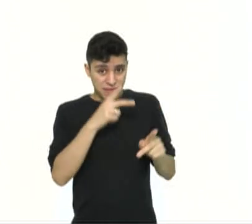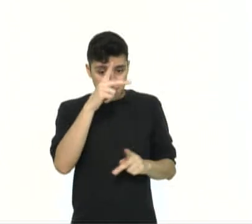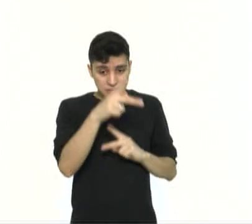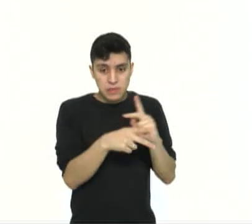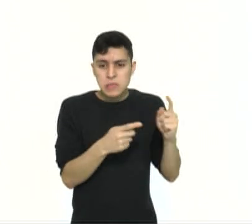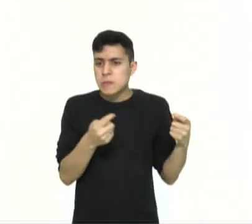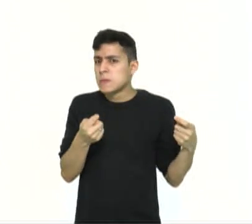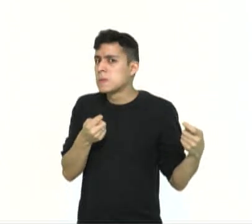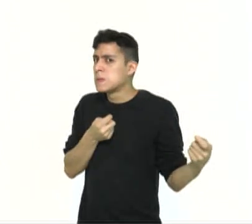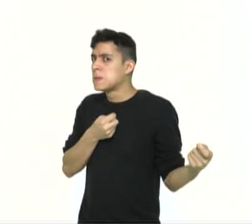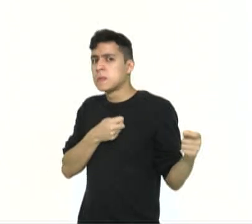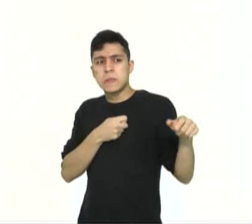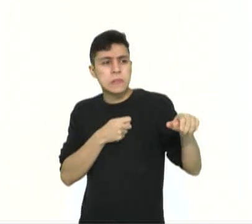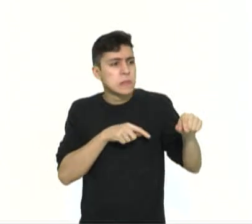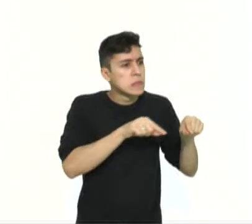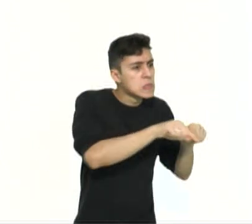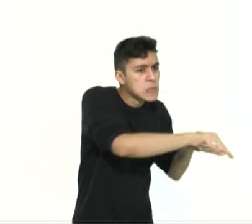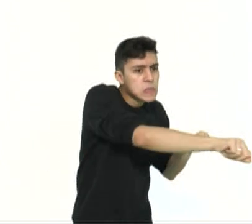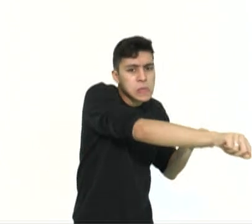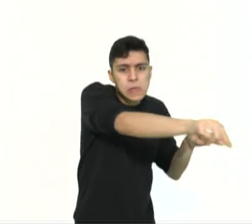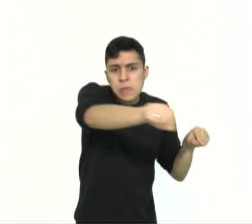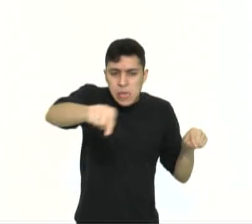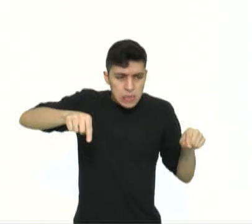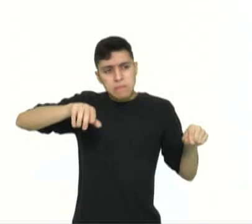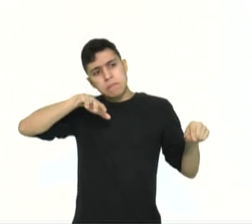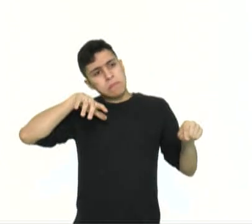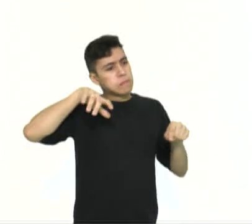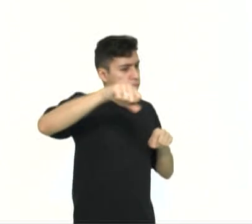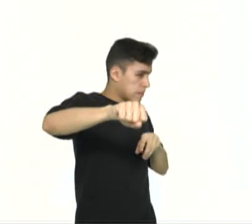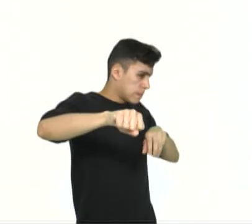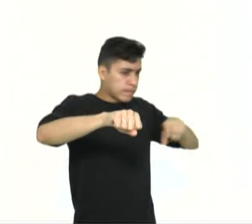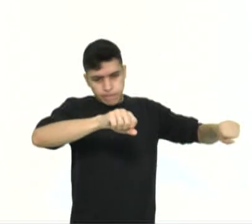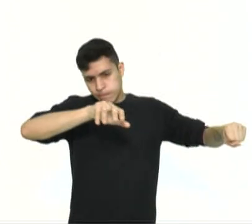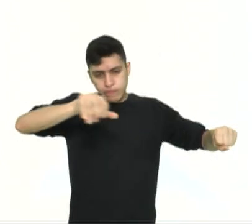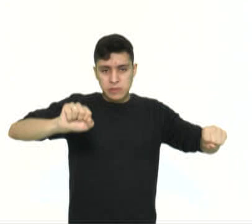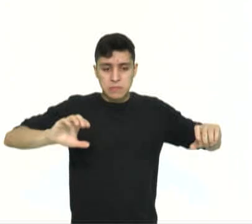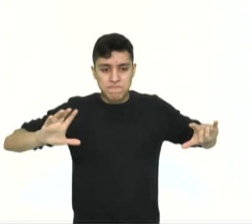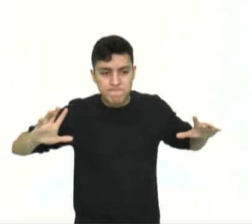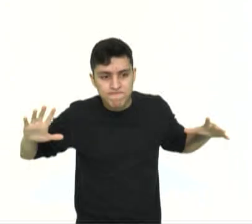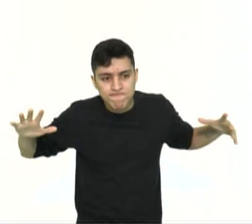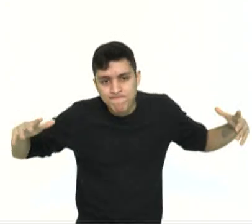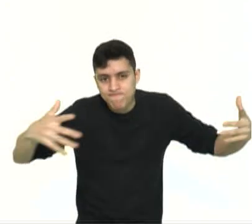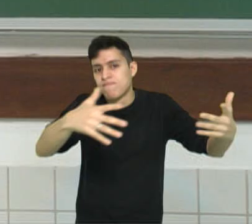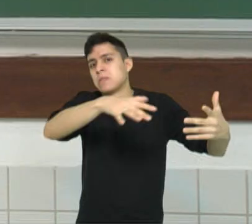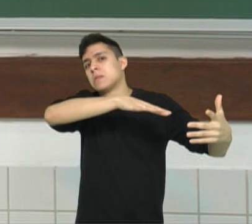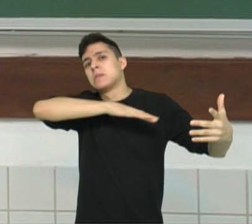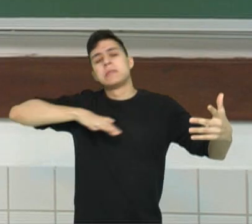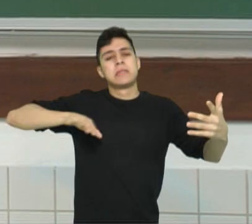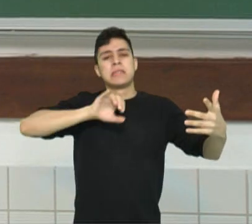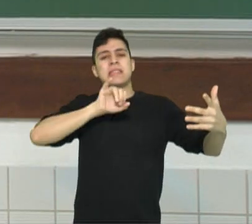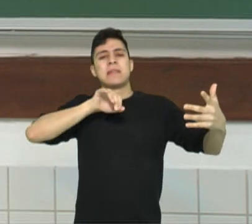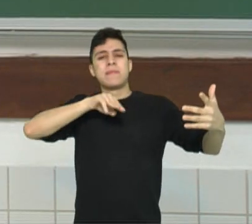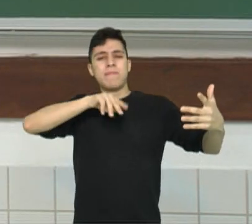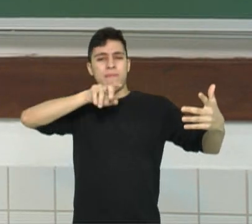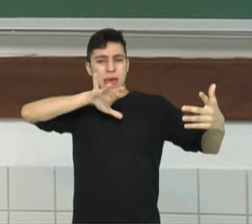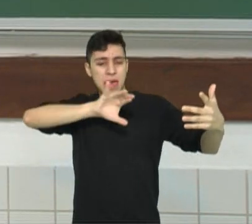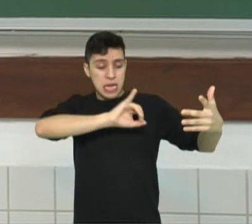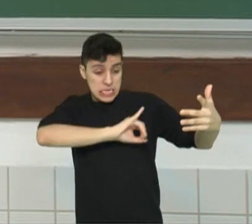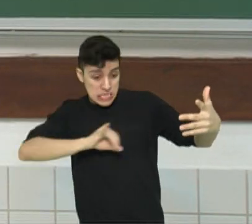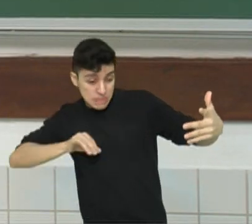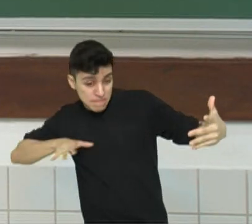da região do Vale do México e eles acabaram formando um império. Então a gente pode